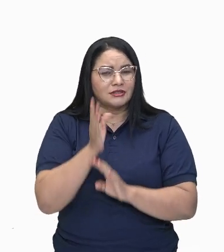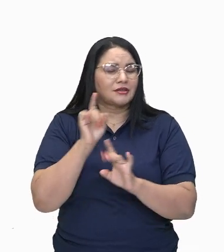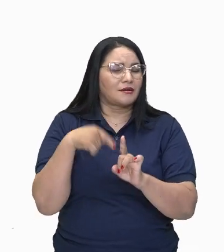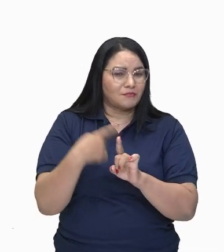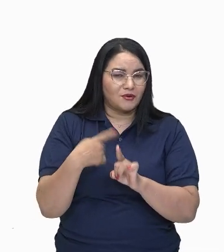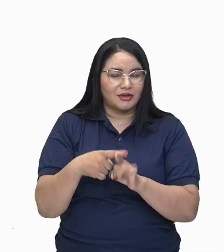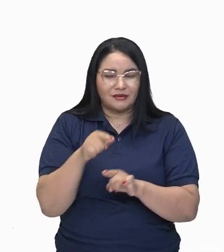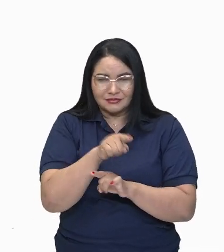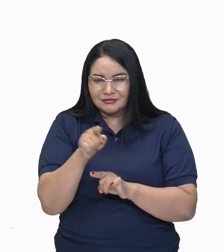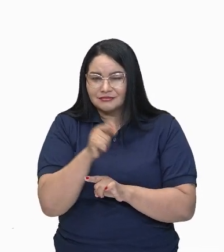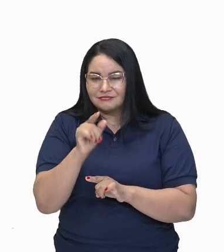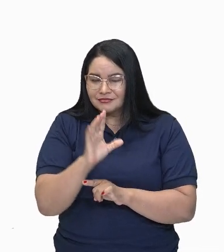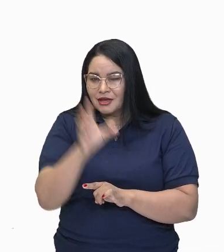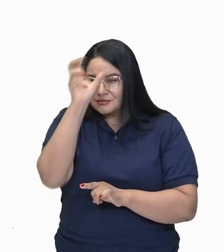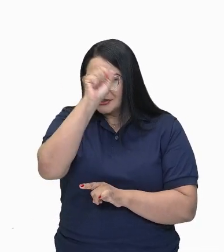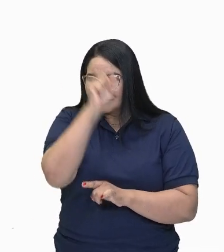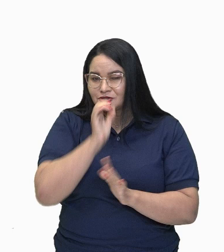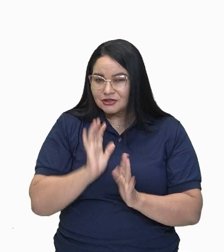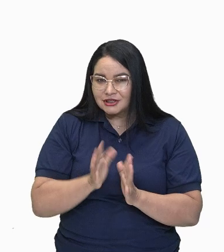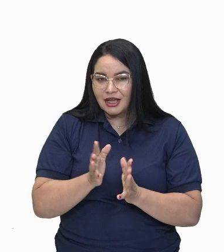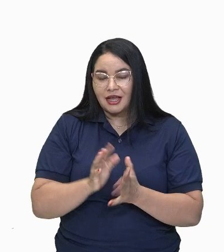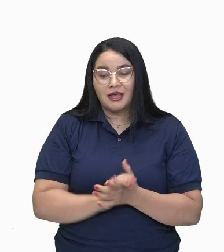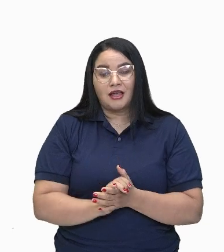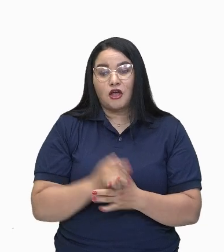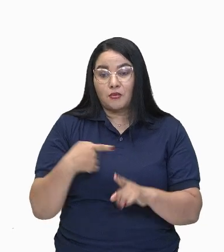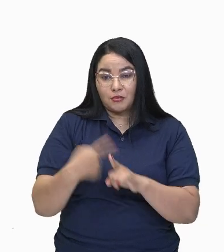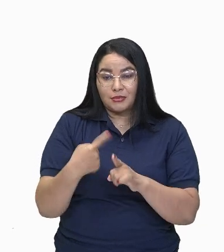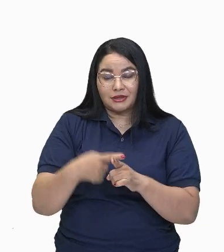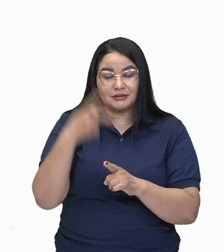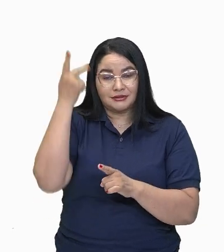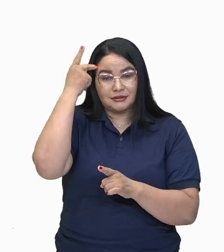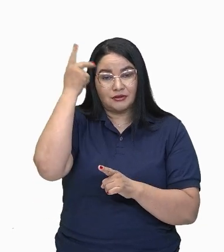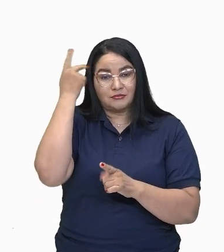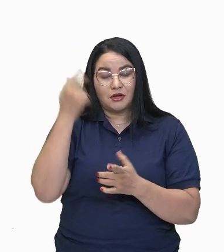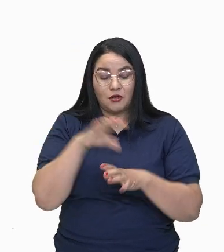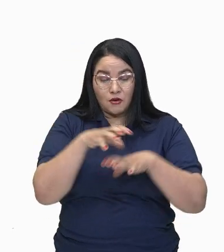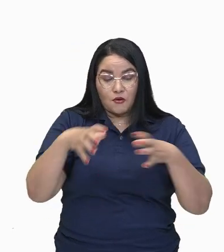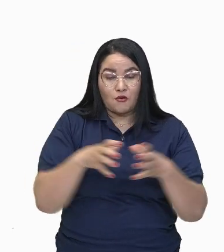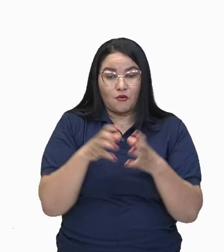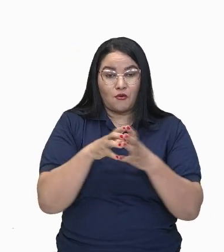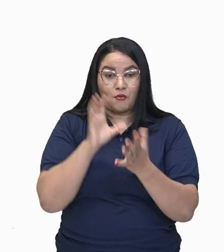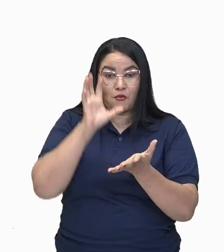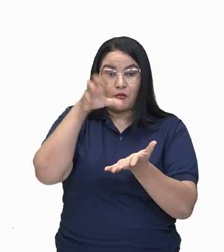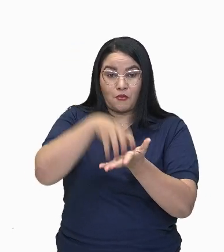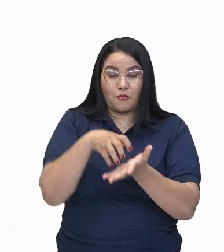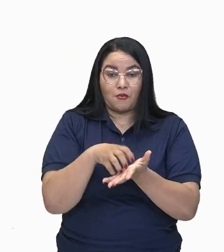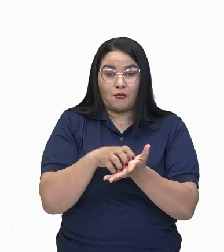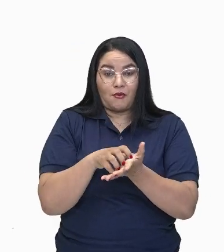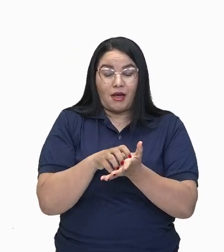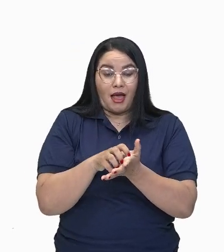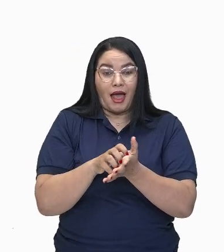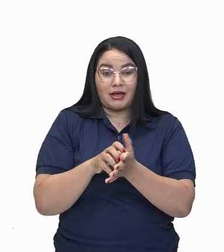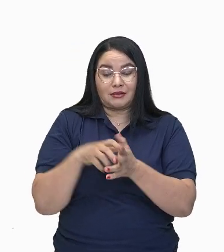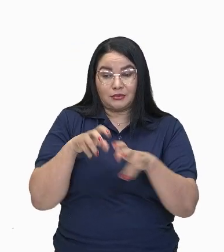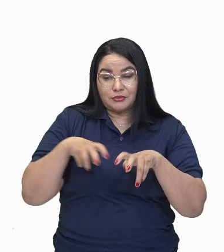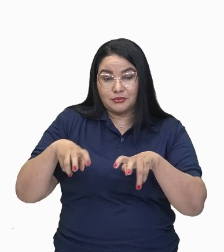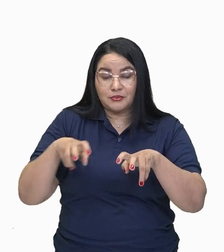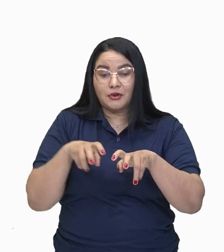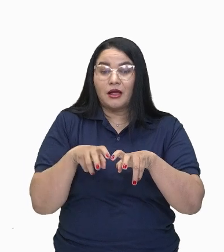né? Porque São Paulo tinha aí a predominância dos grandes cafeicultores e Minas Gerais, né,